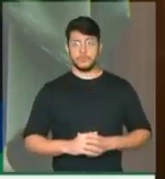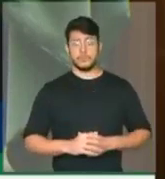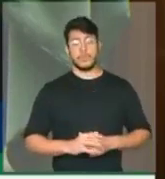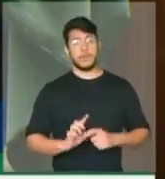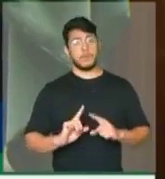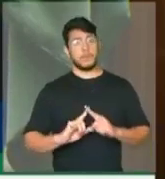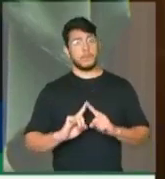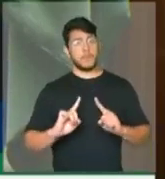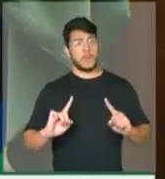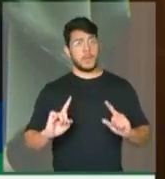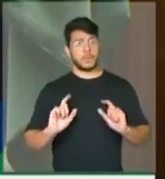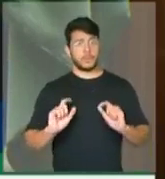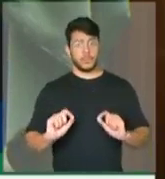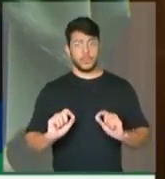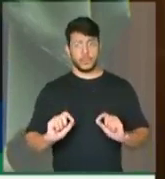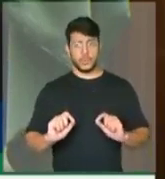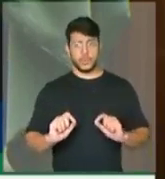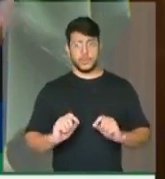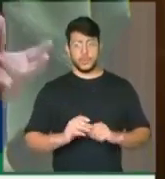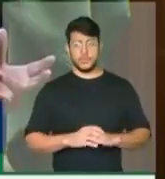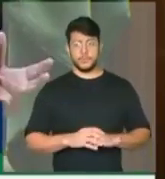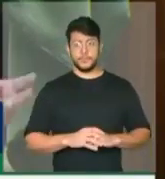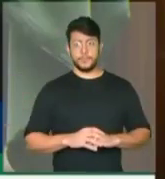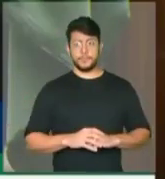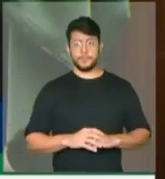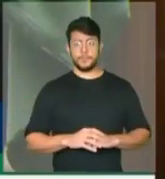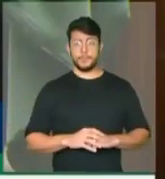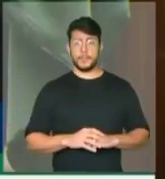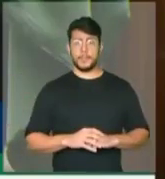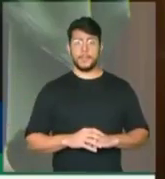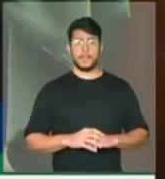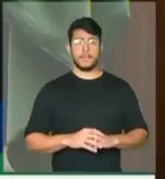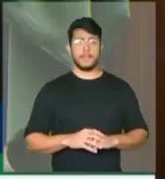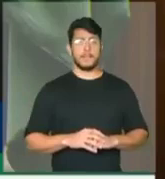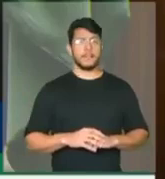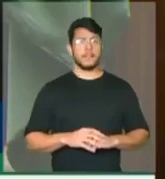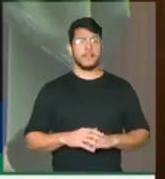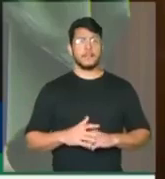Essa disposição, além de ter caráter inconstitucional,